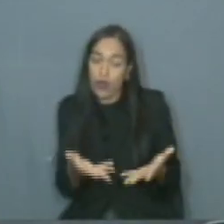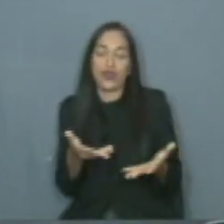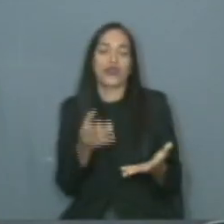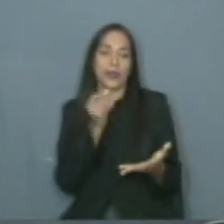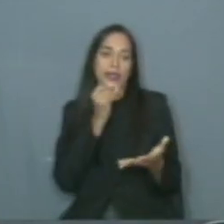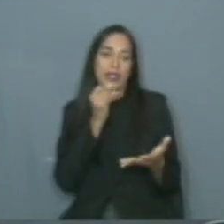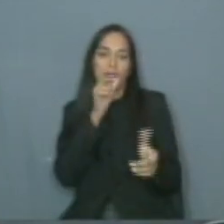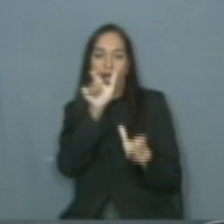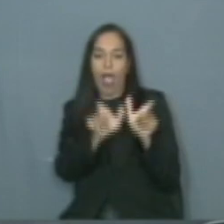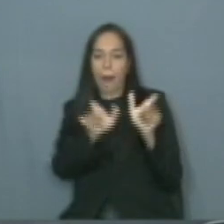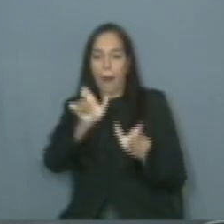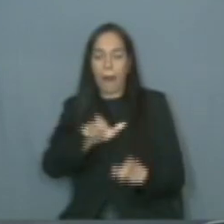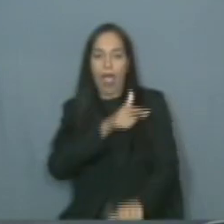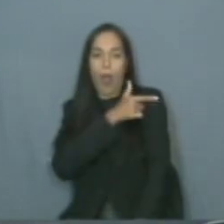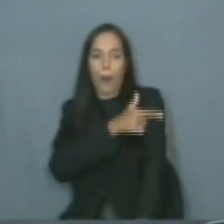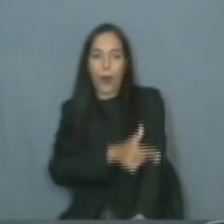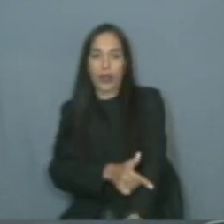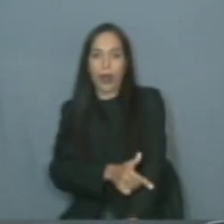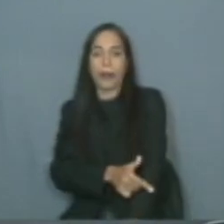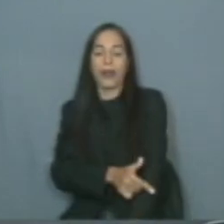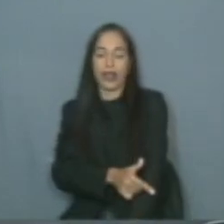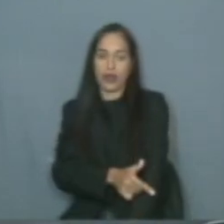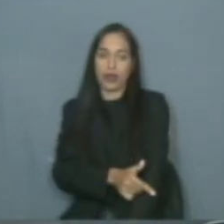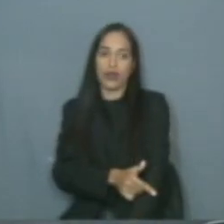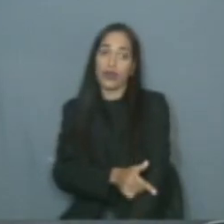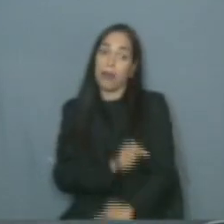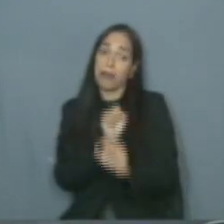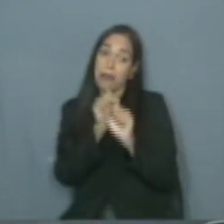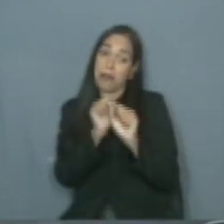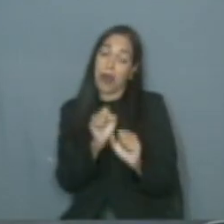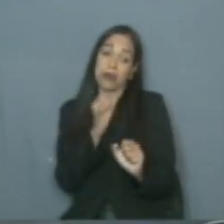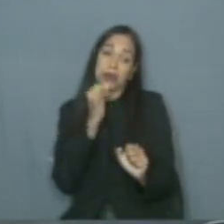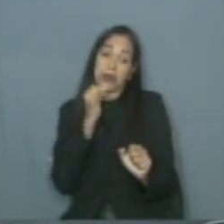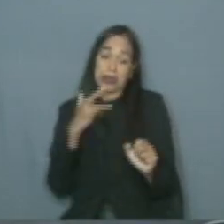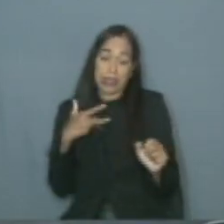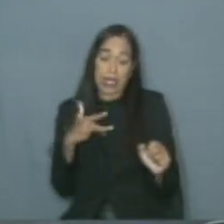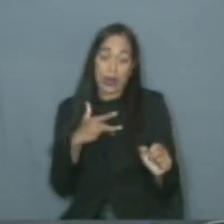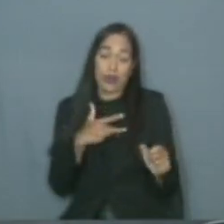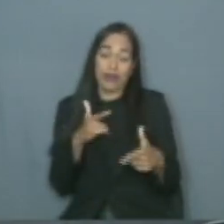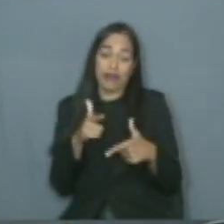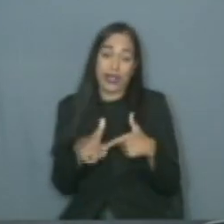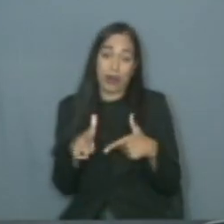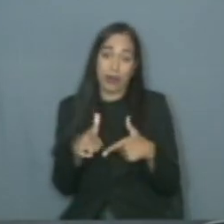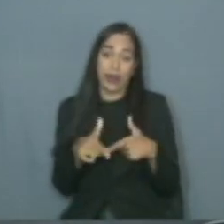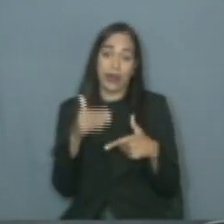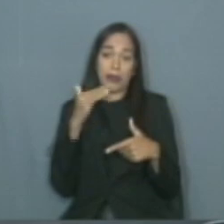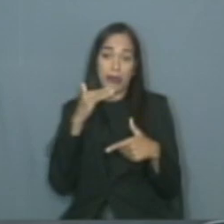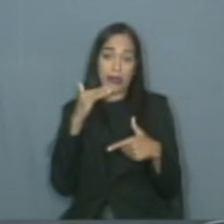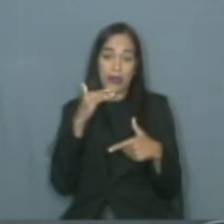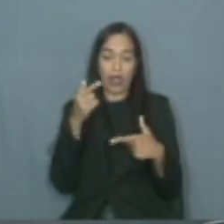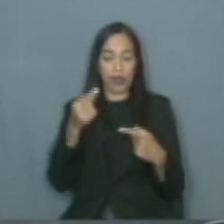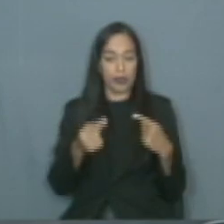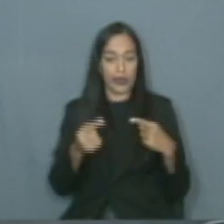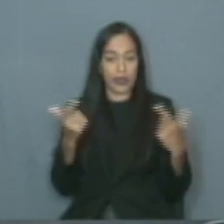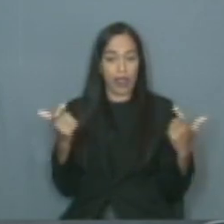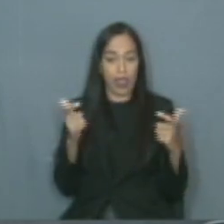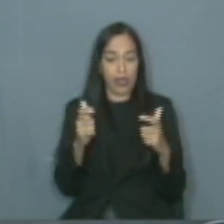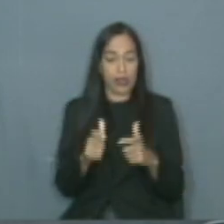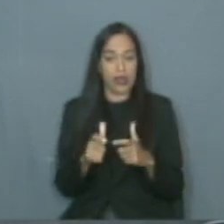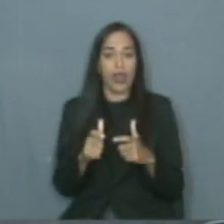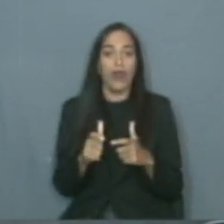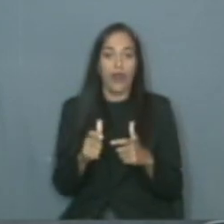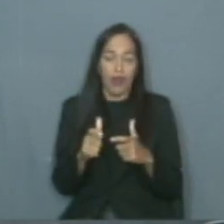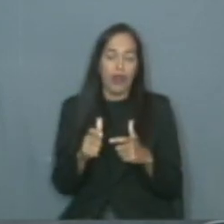ser humano, eles podem trazer danos à nossa saúde. E esses comportamentos são muitos. As políticas de redução de danos ficaram